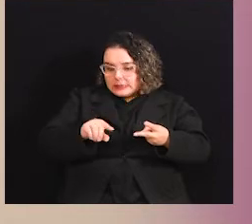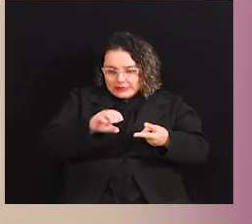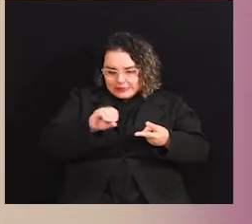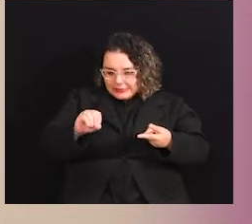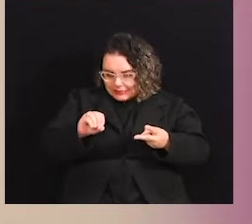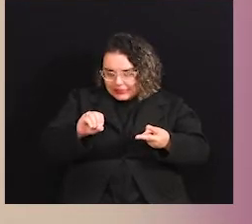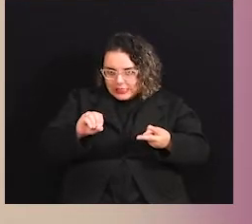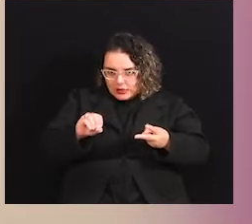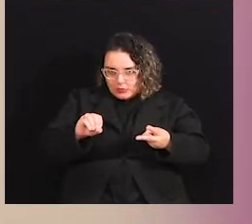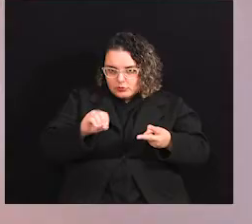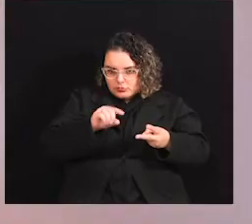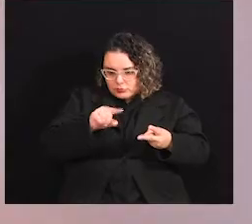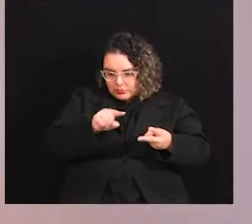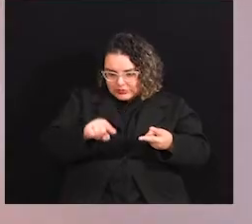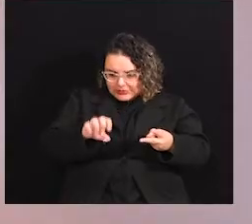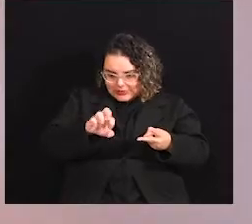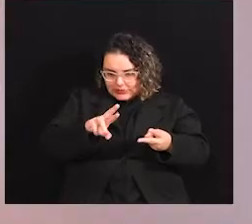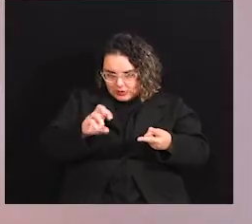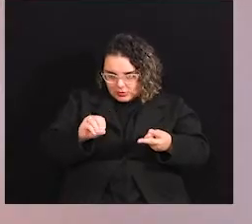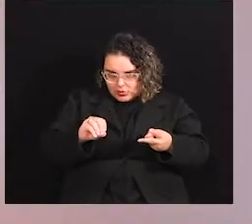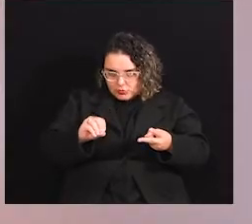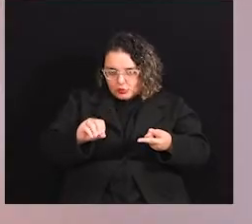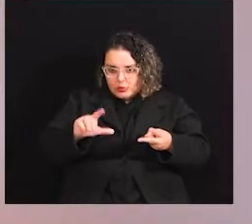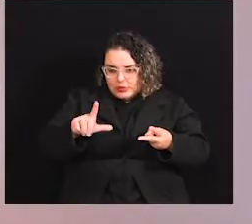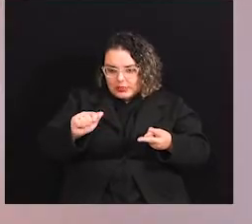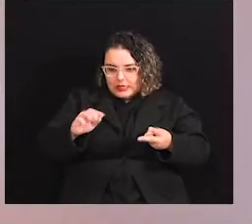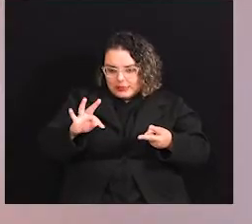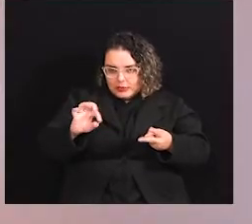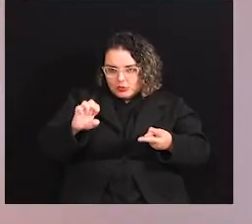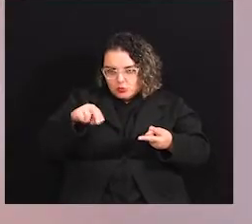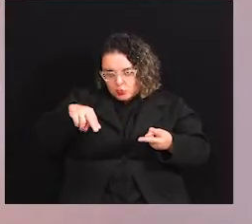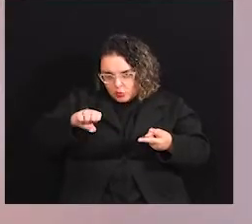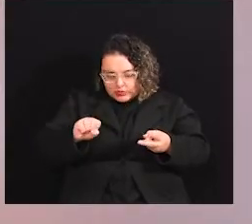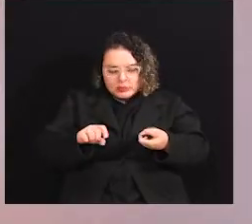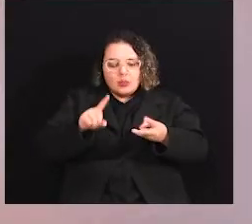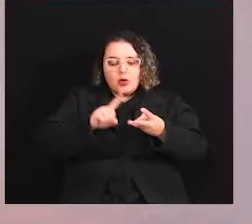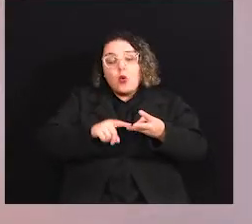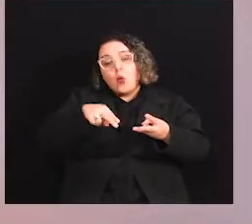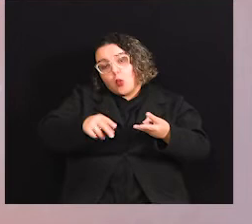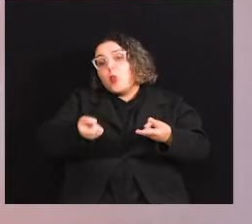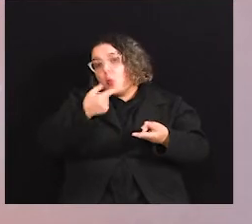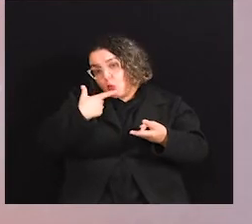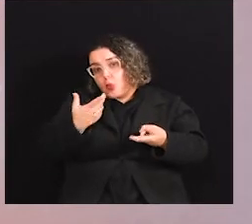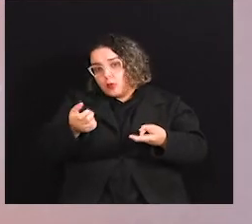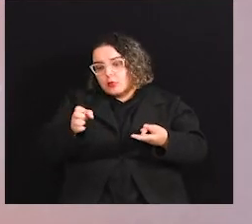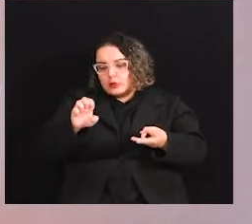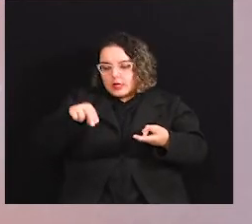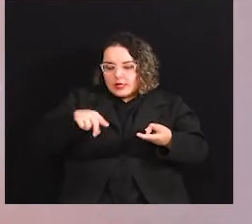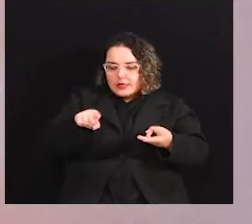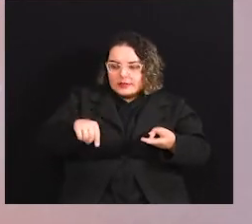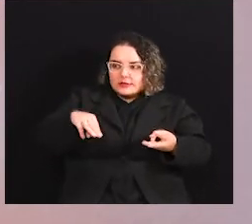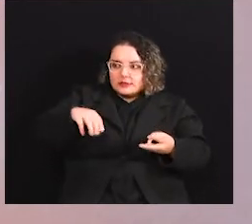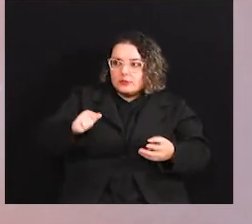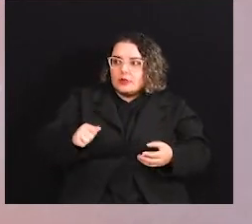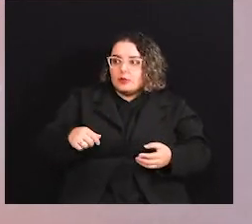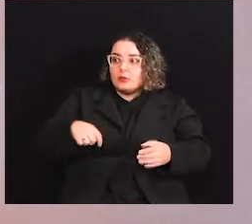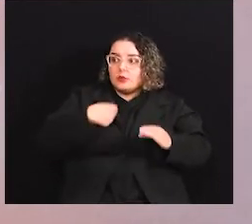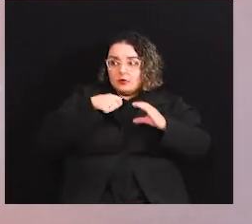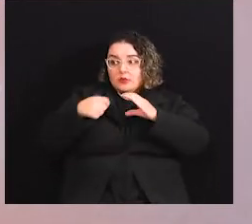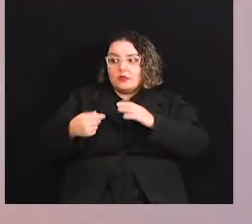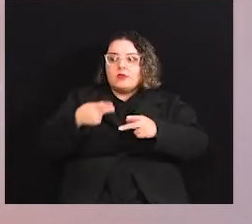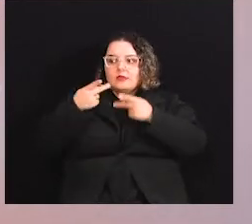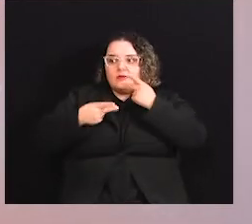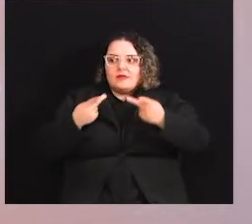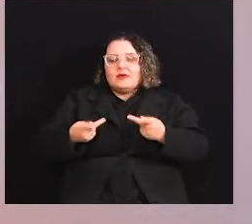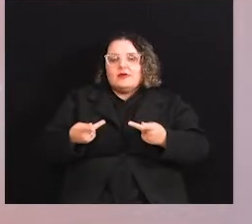lactose ou pode usar enzima. Entendi. Eu até vou pegar o gancho da sua resposta. Quando eu falei lá na redação que a gente ia falar